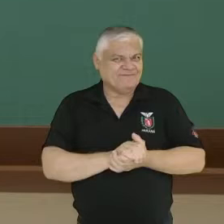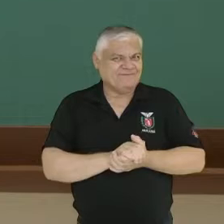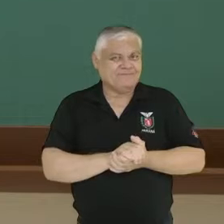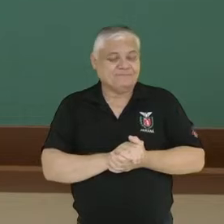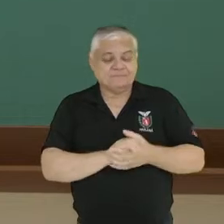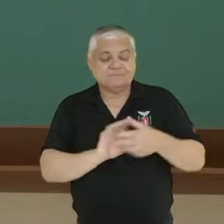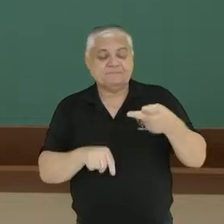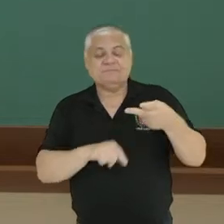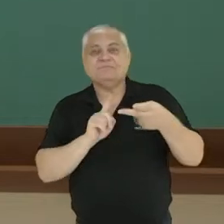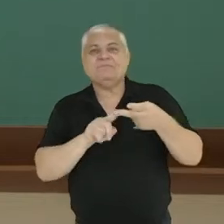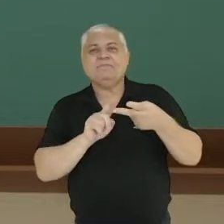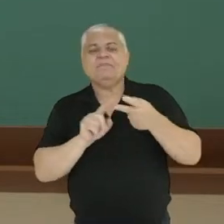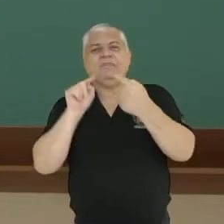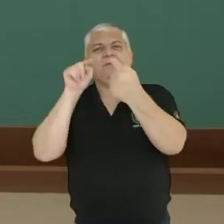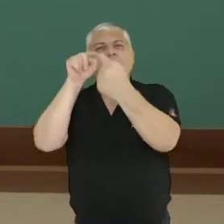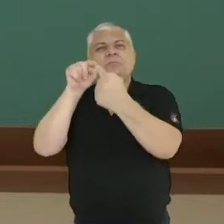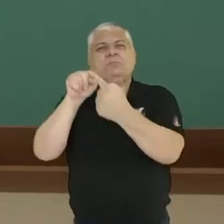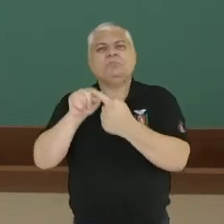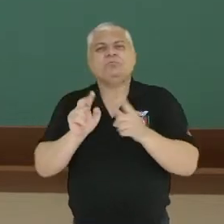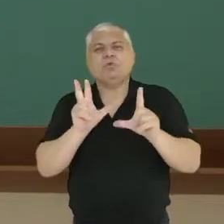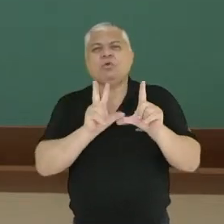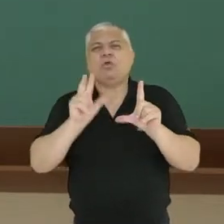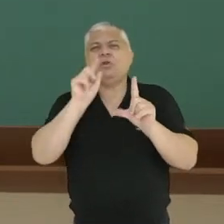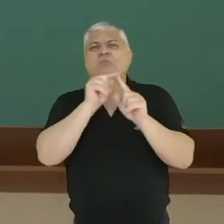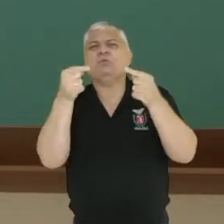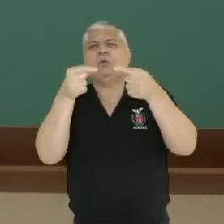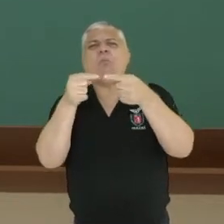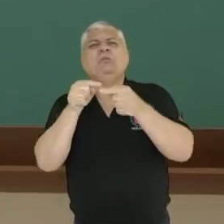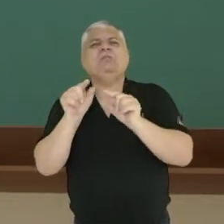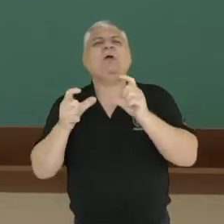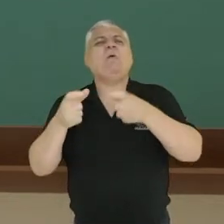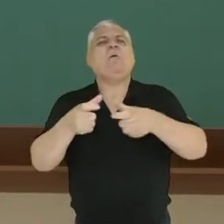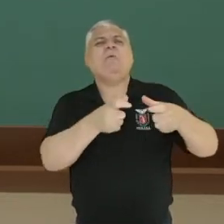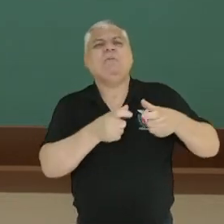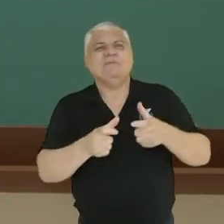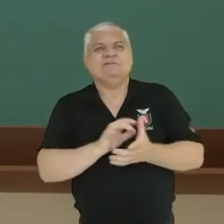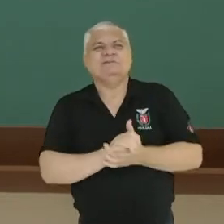onde aplicamos os cálculos com logaritmo? Vamos pensar?